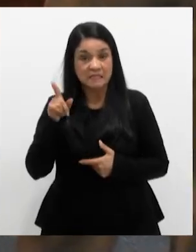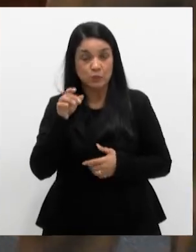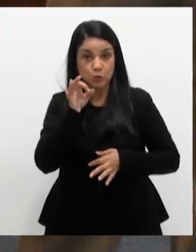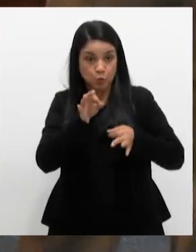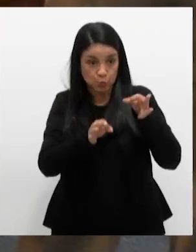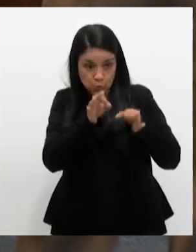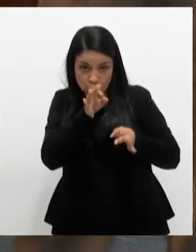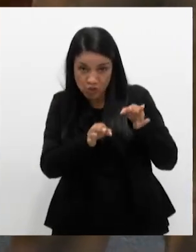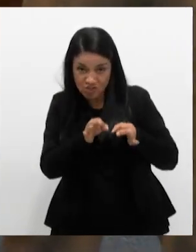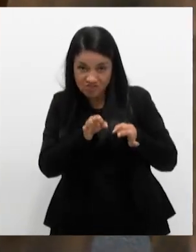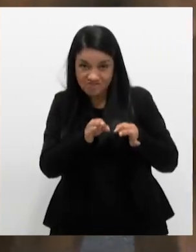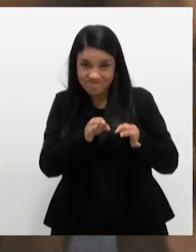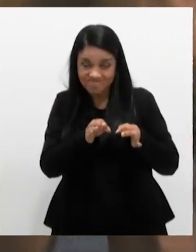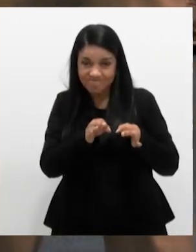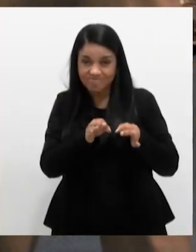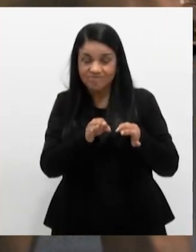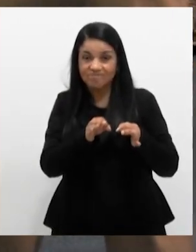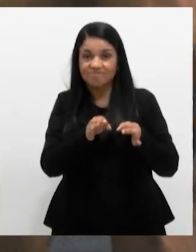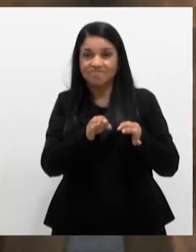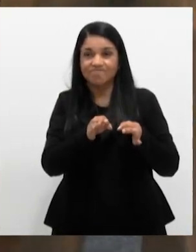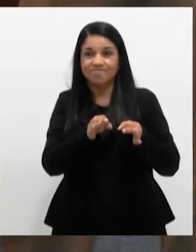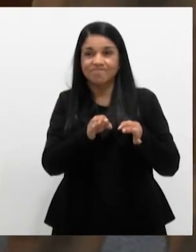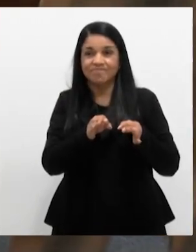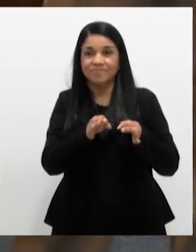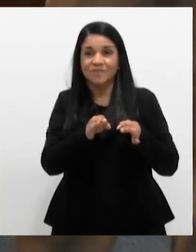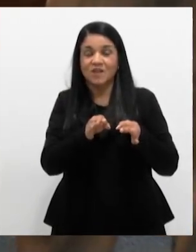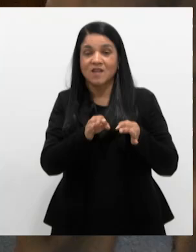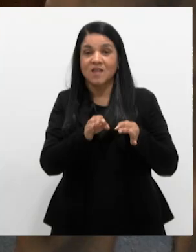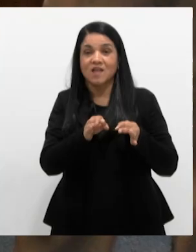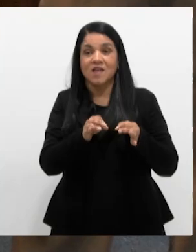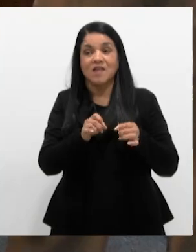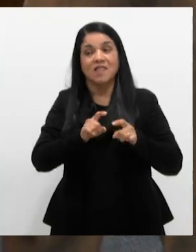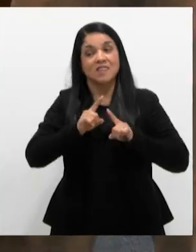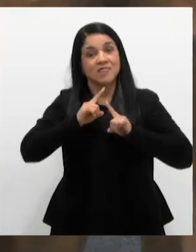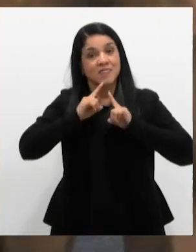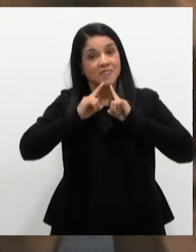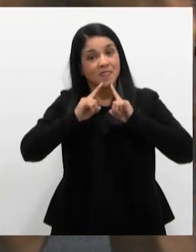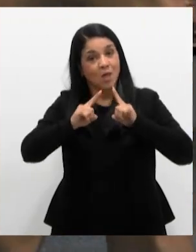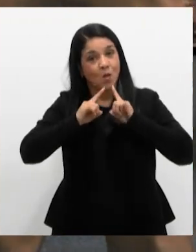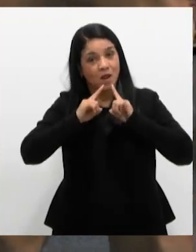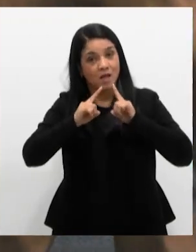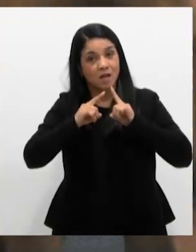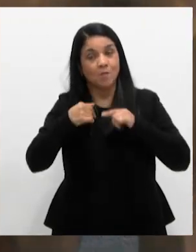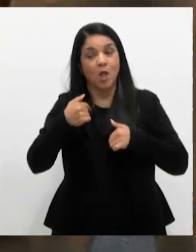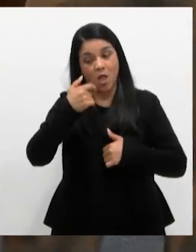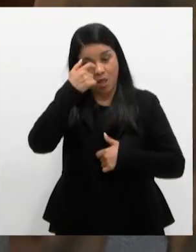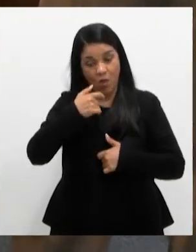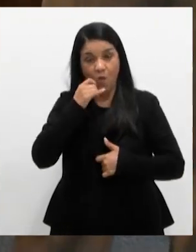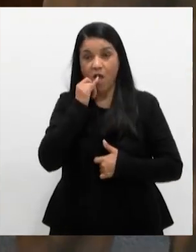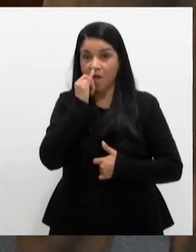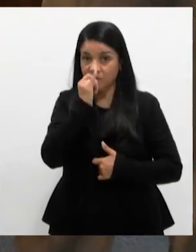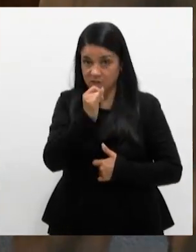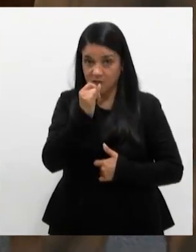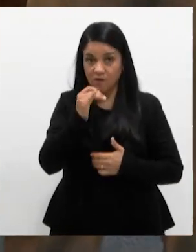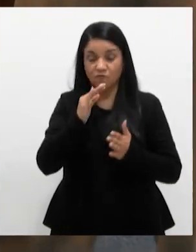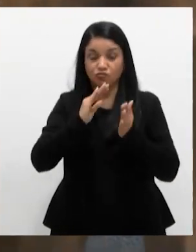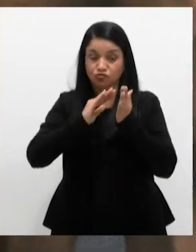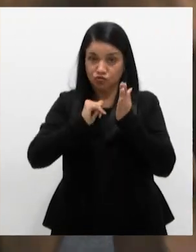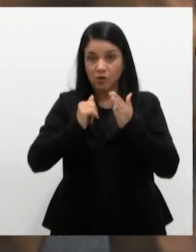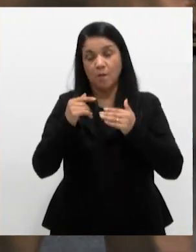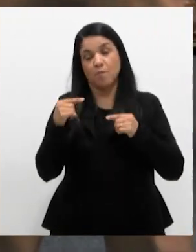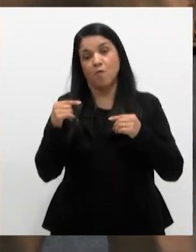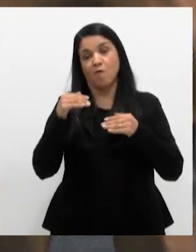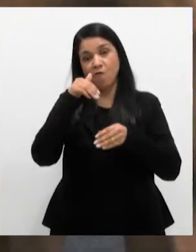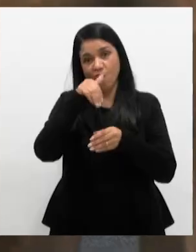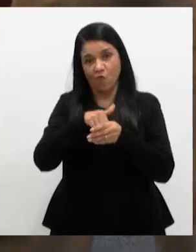justiça, pelo menos não reclamem que eu não avisei. Eu estou retirando o voto divergente.